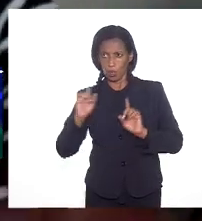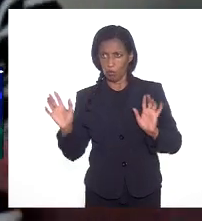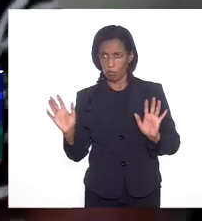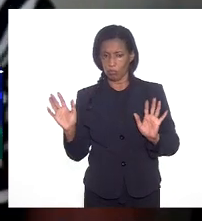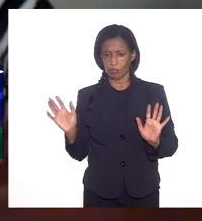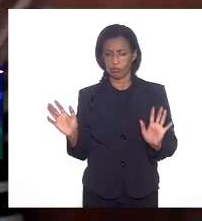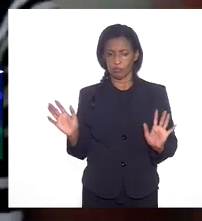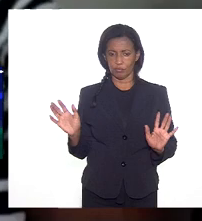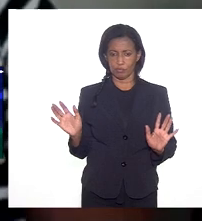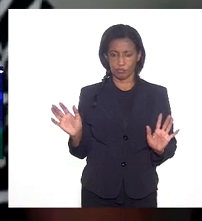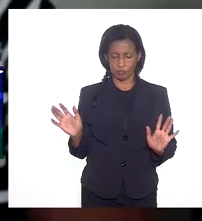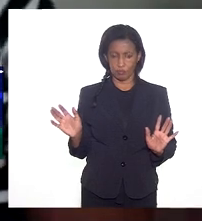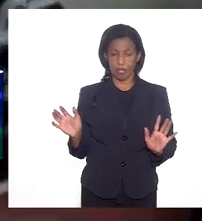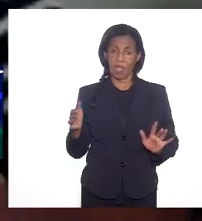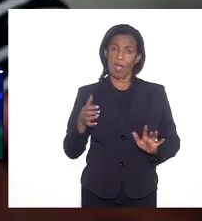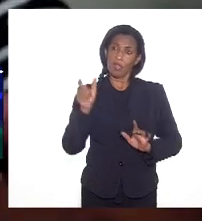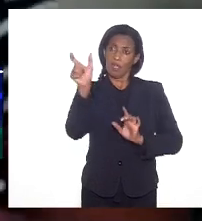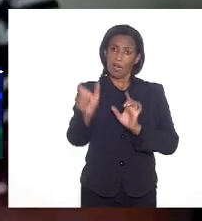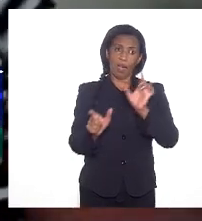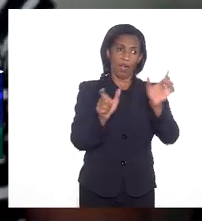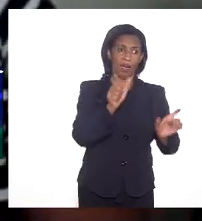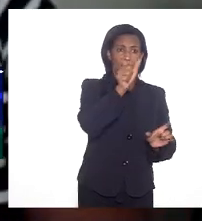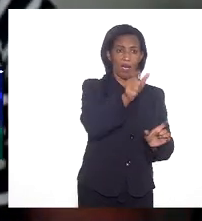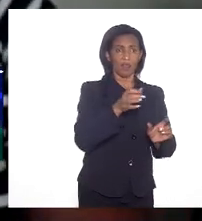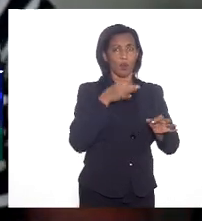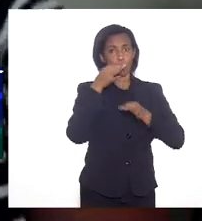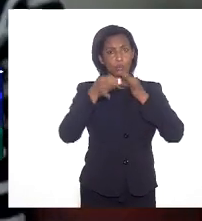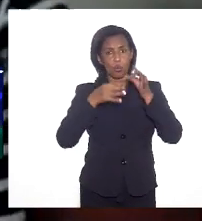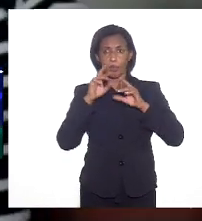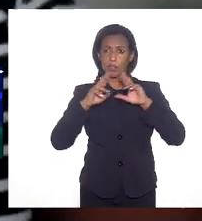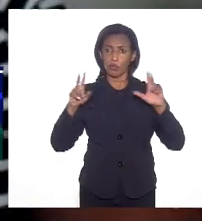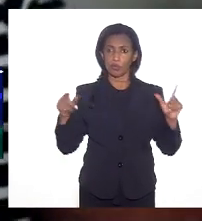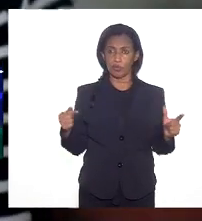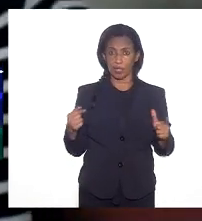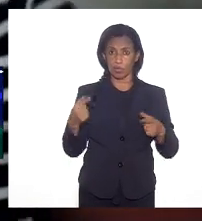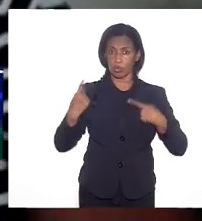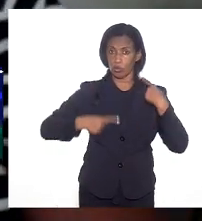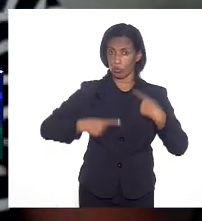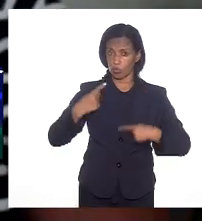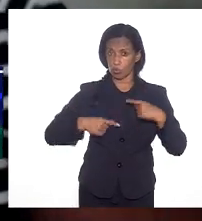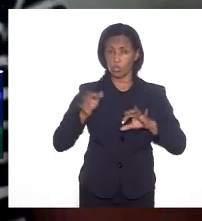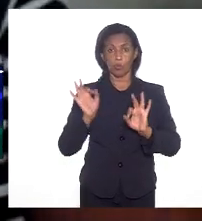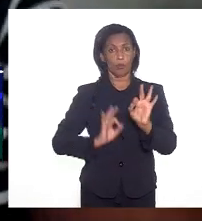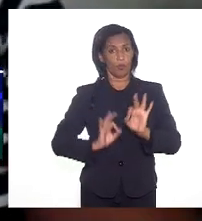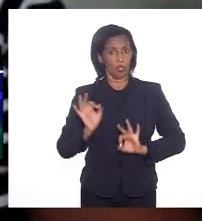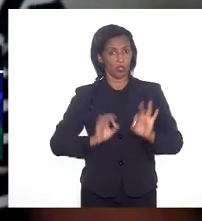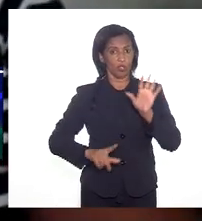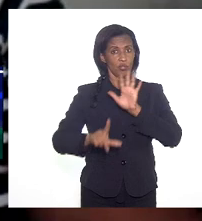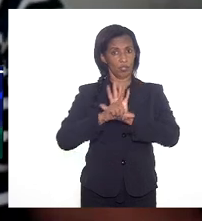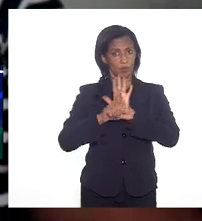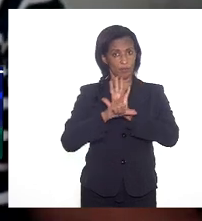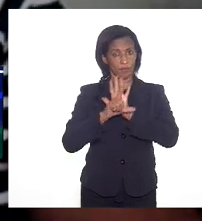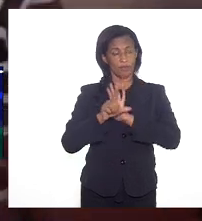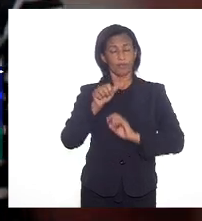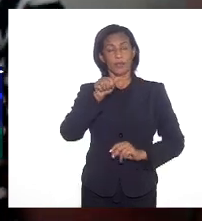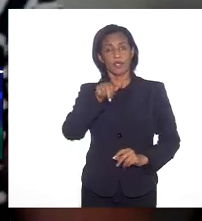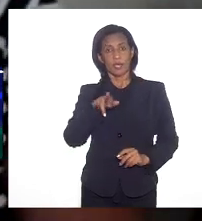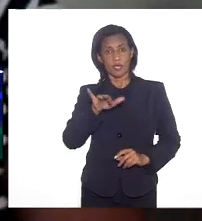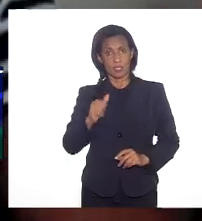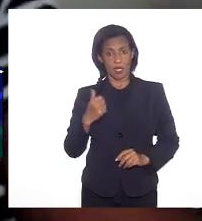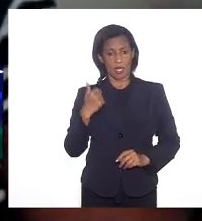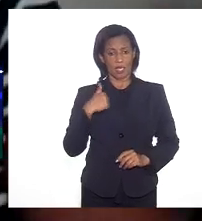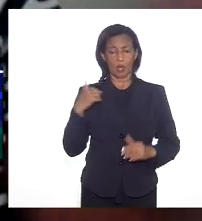A Itaú tem aqui um posicionamento diferente. Nós não estamos discutindo isso. Nós estamos discutindo o projeto de lei de autoria do deputado Sérgio Fernandes, que eu